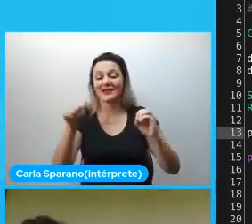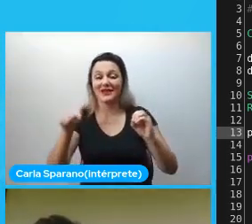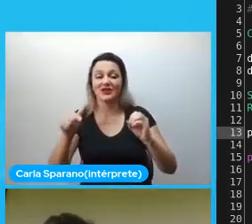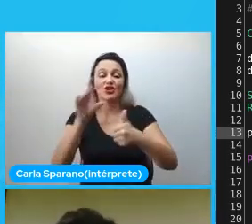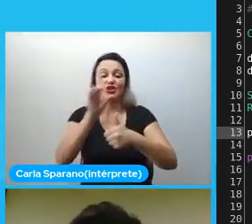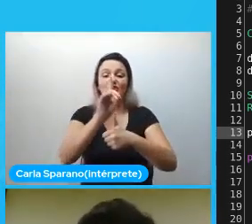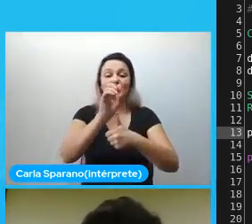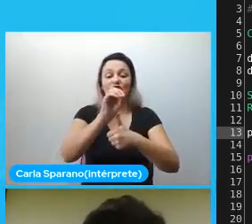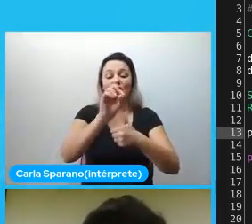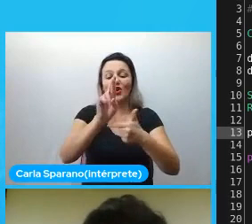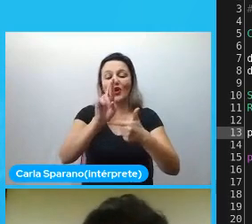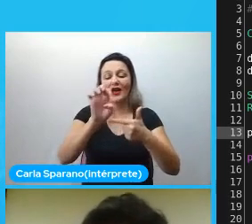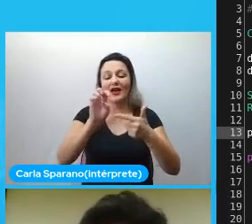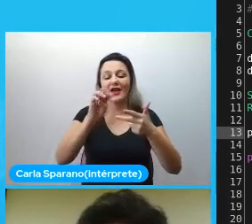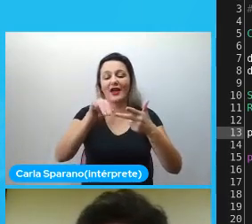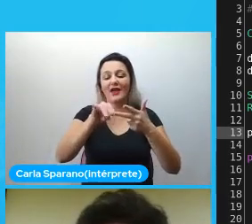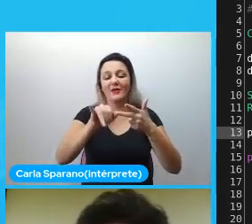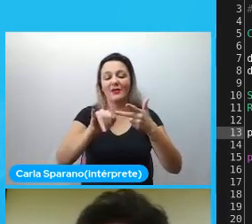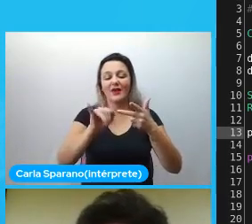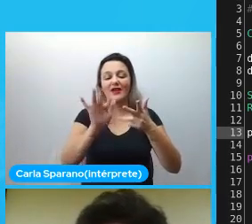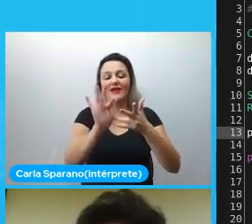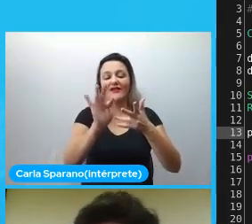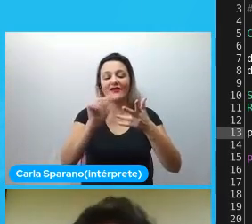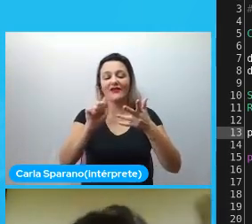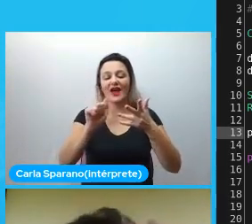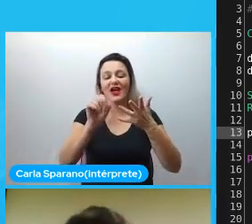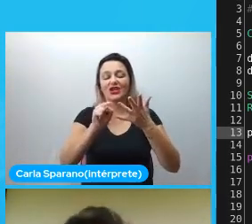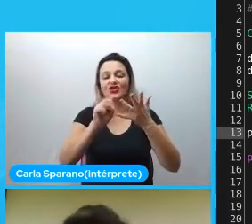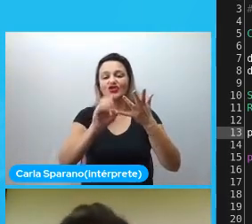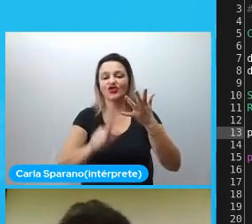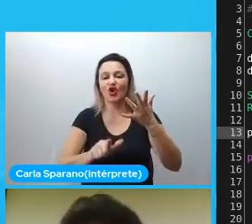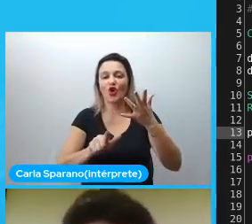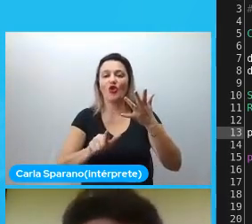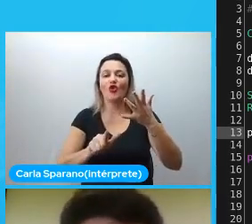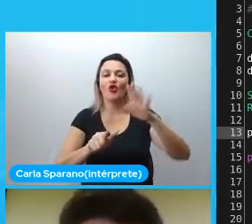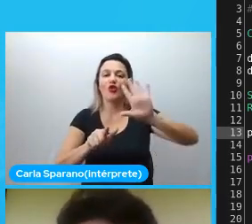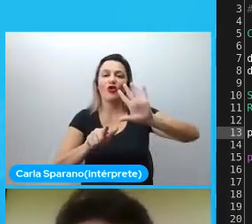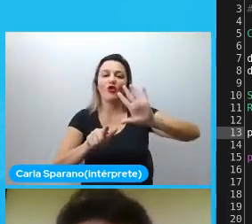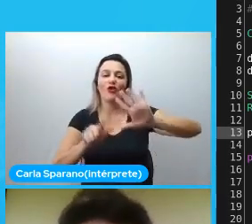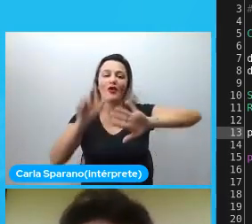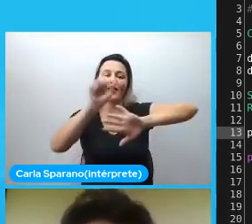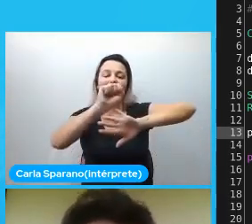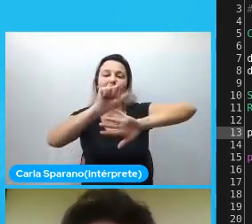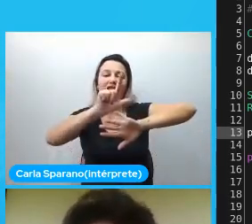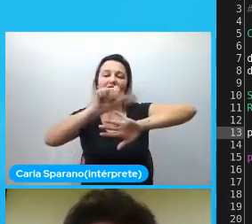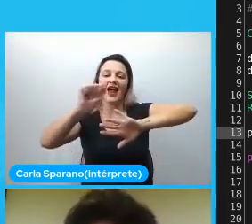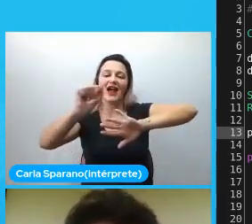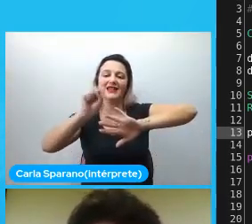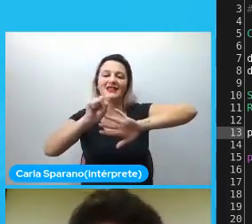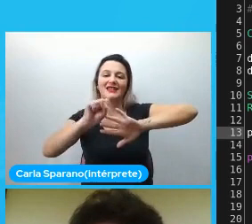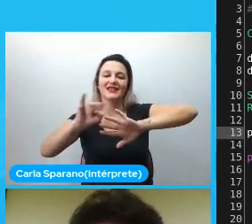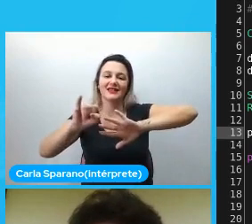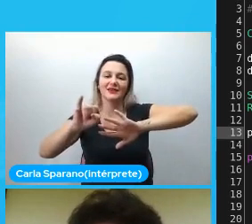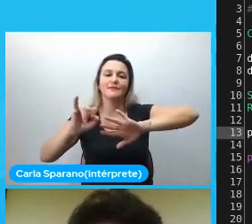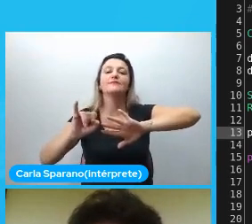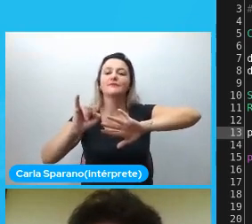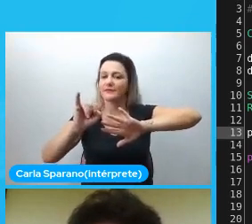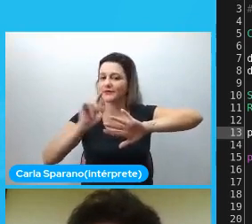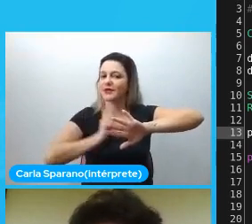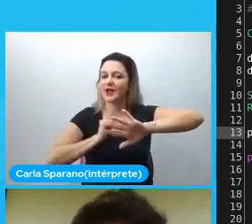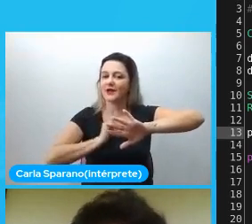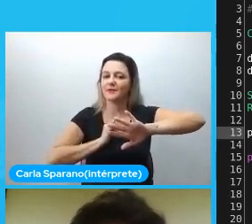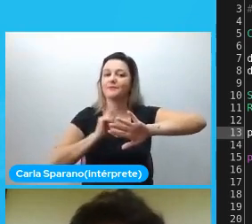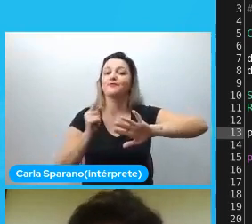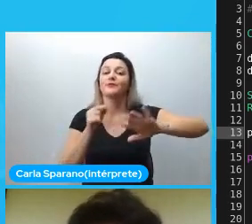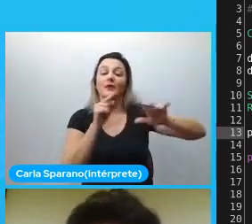Dó. Tanto o 0 quanto o 7 são Dós em oitavas diferentes. E aqui, Shuffle, ele embaralha as notas, então ao invés